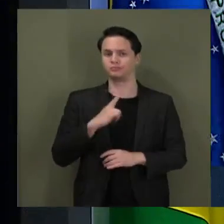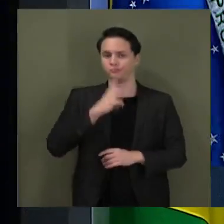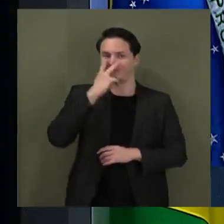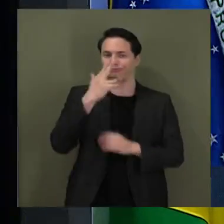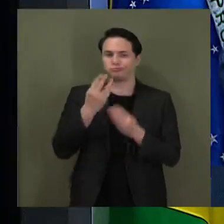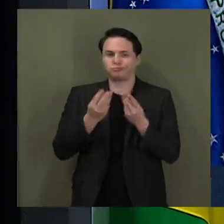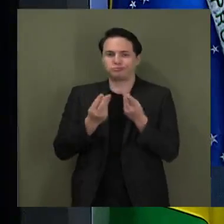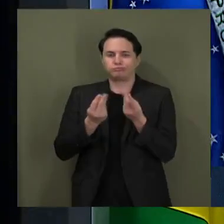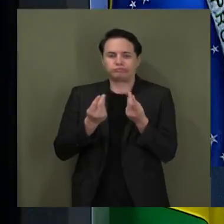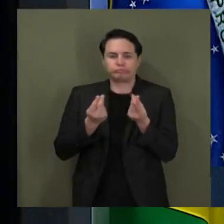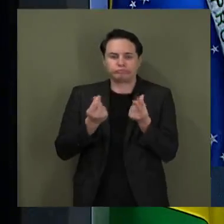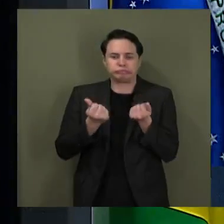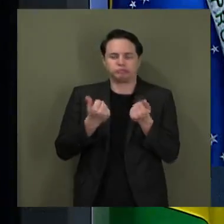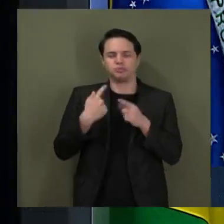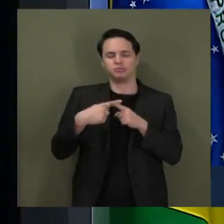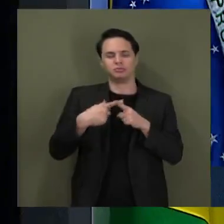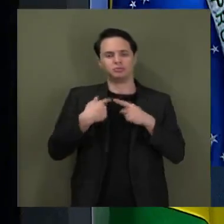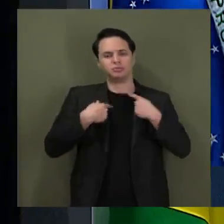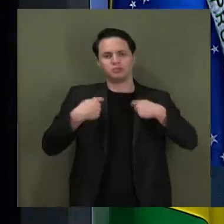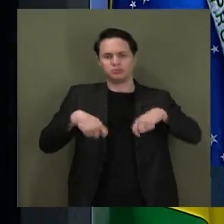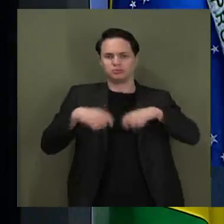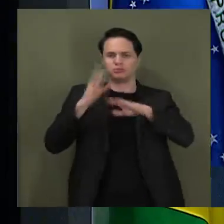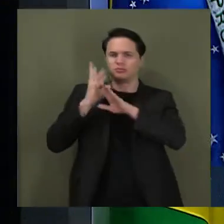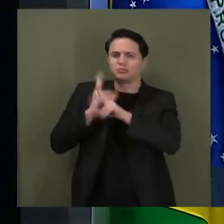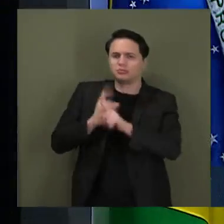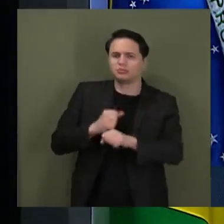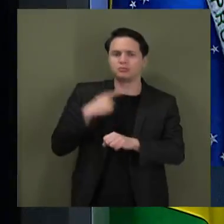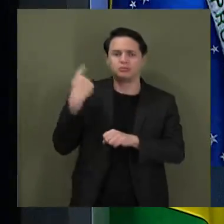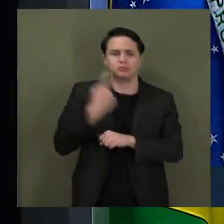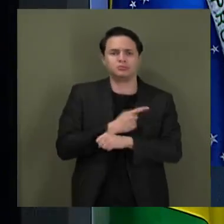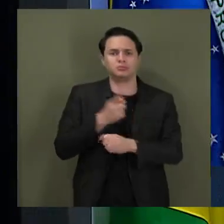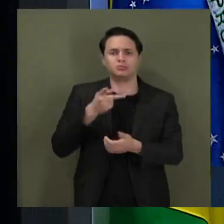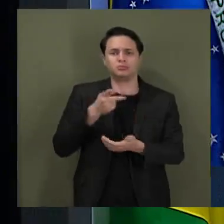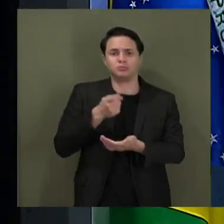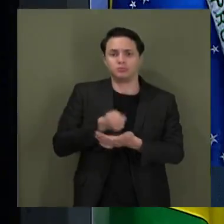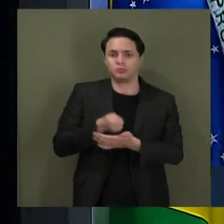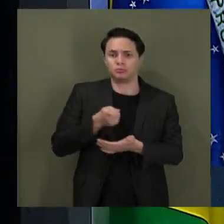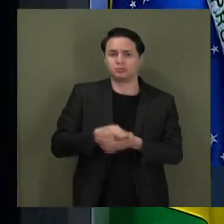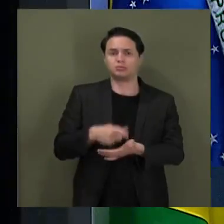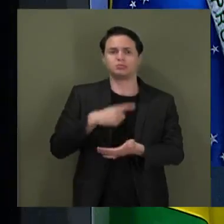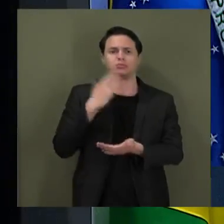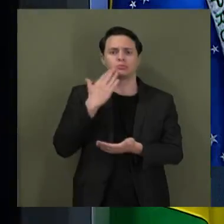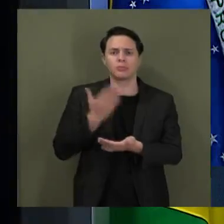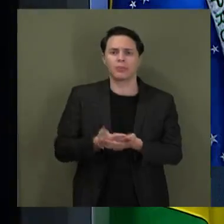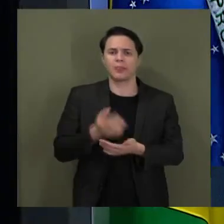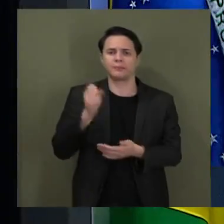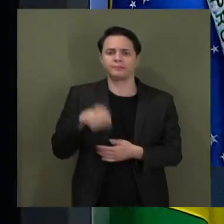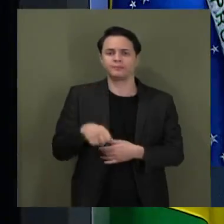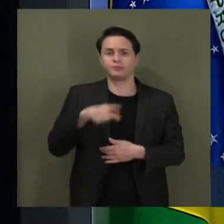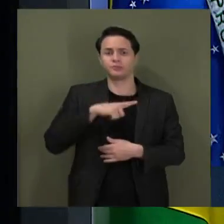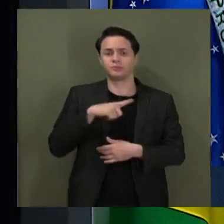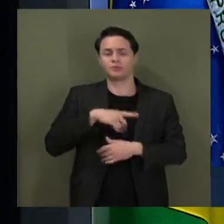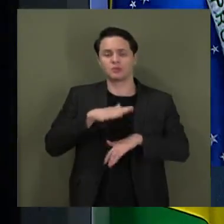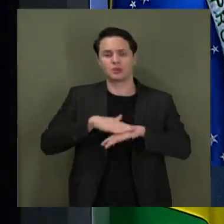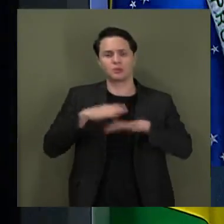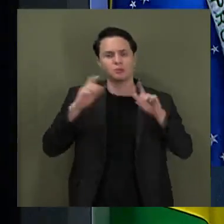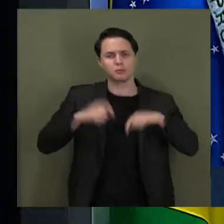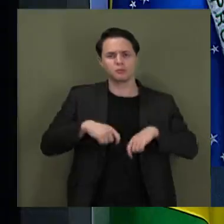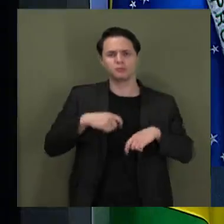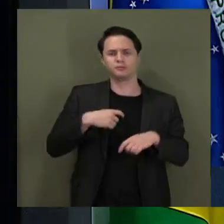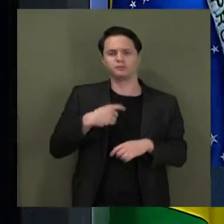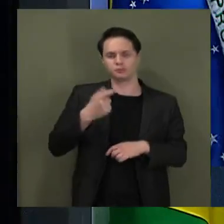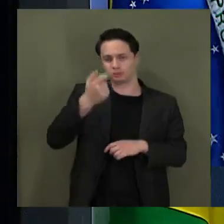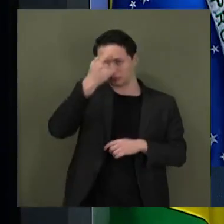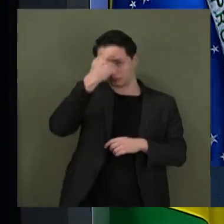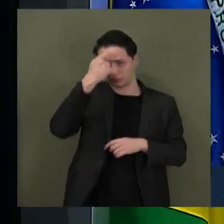frangalhos. E nós precisamos recuperar, nosso dever, recuperar. Eu acredito muito na capacidade de bom senso de